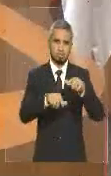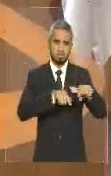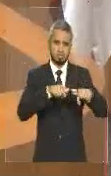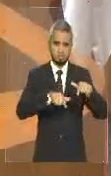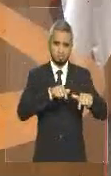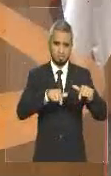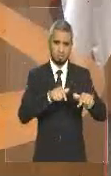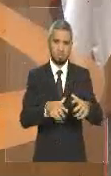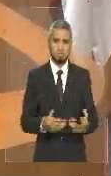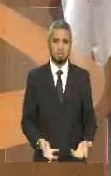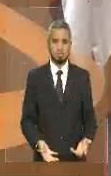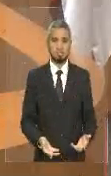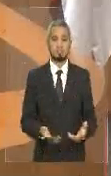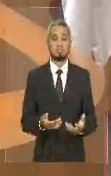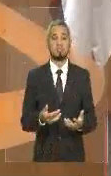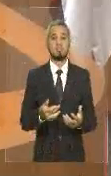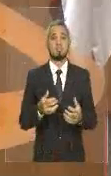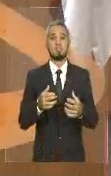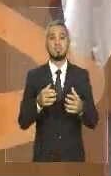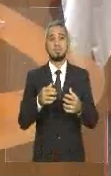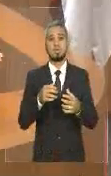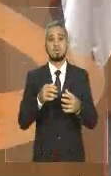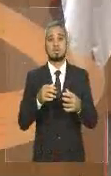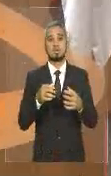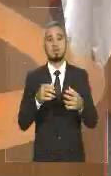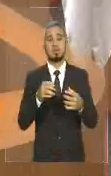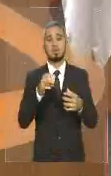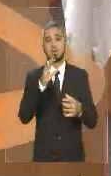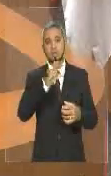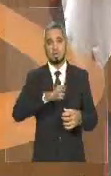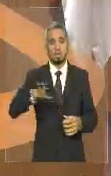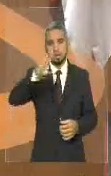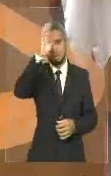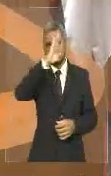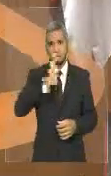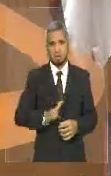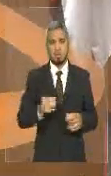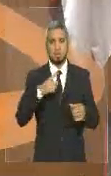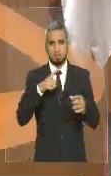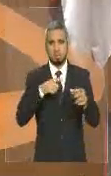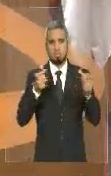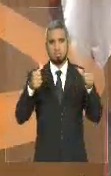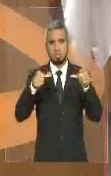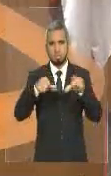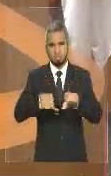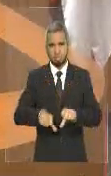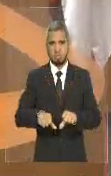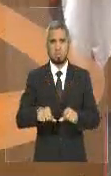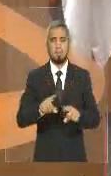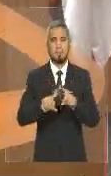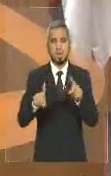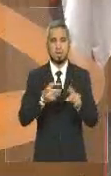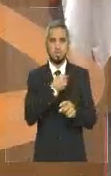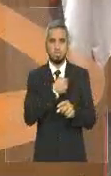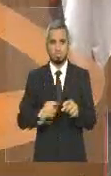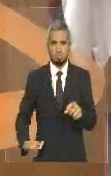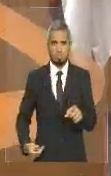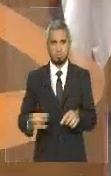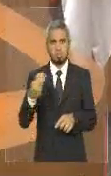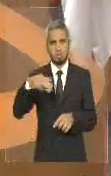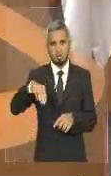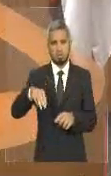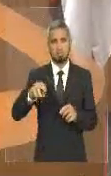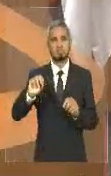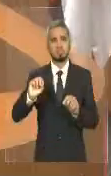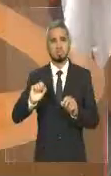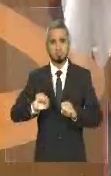Enquanto a crise se agrava, o governo do Maranhão entrega viaturas. O governo do Maranhão entrega automóveis. O governo